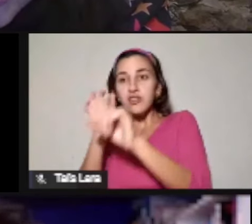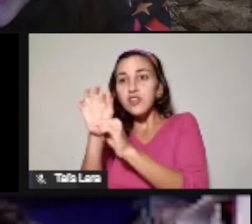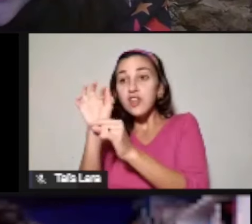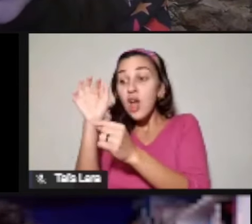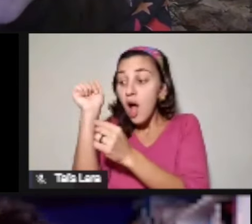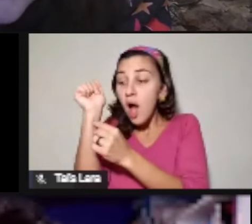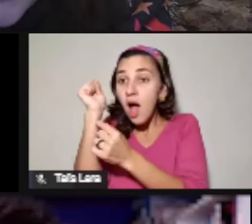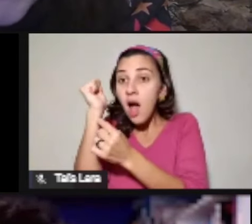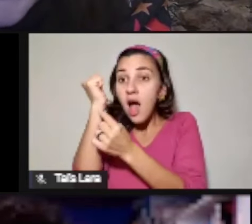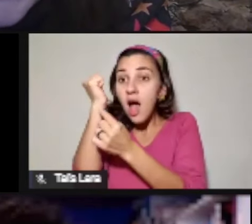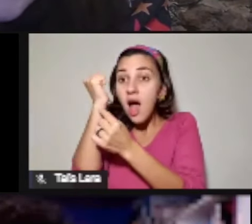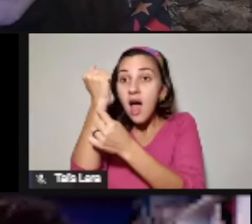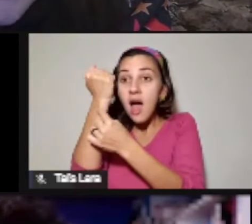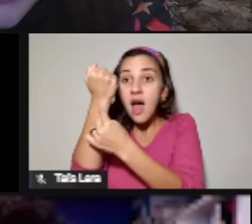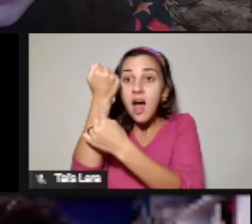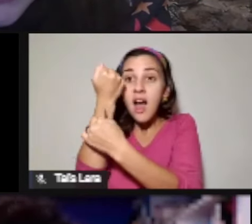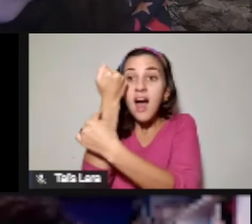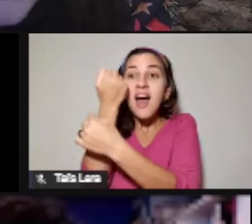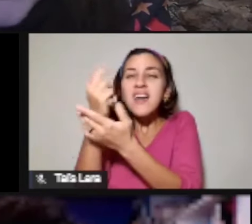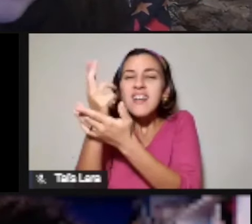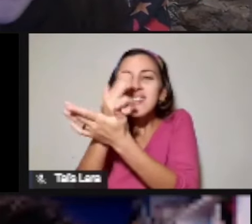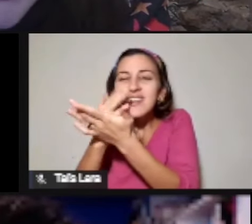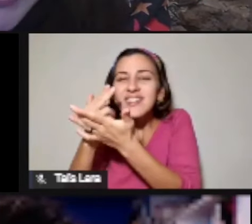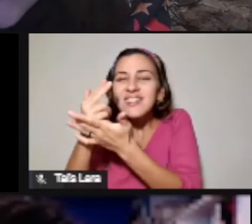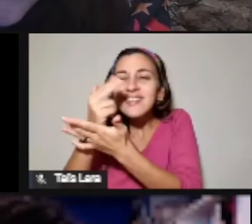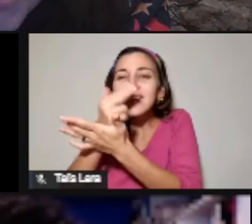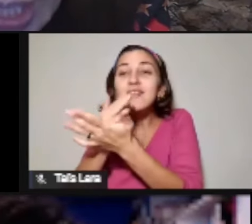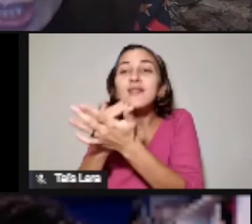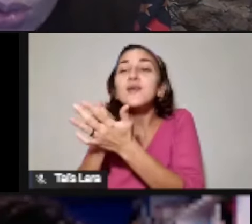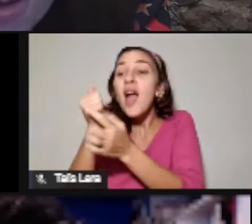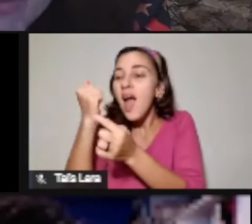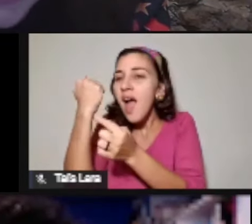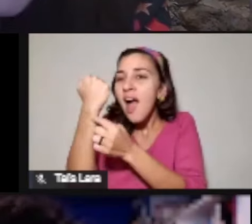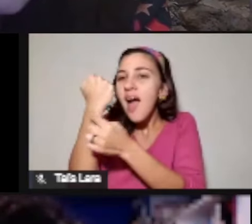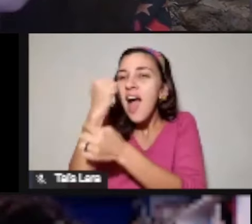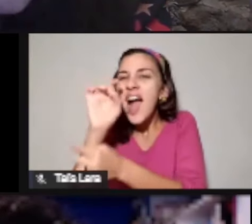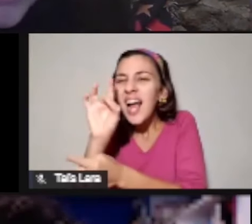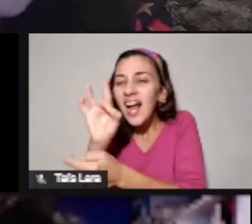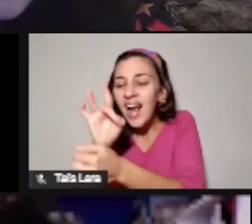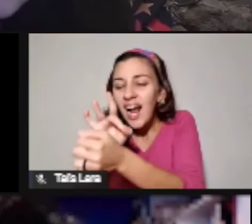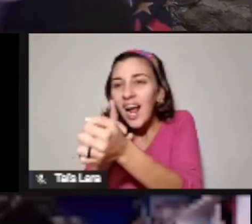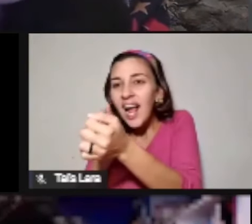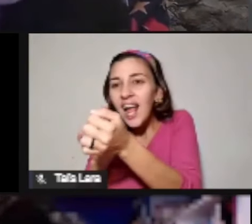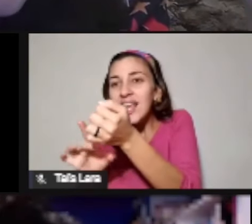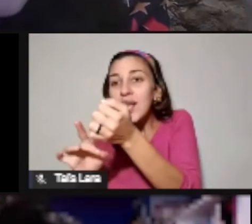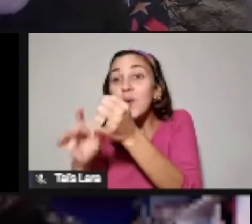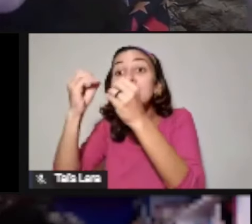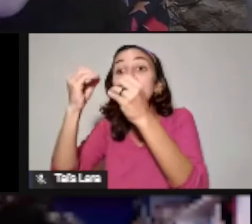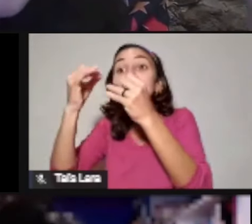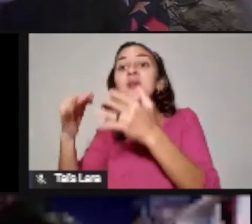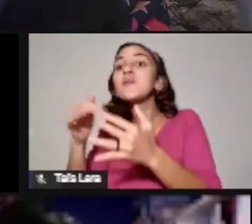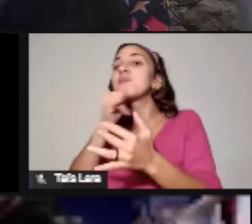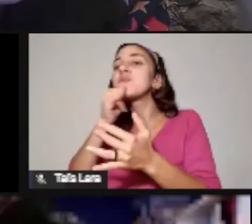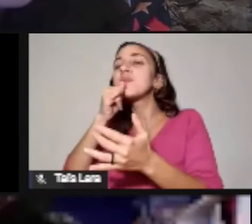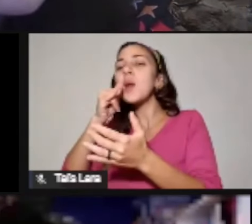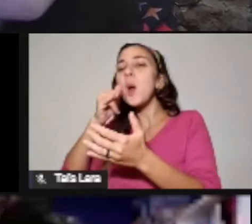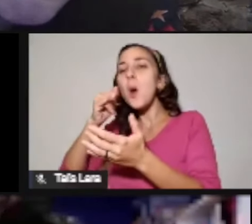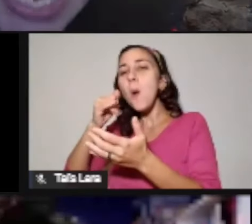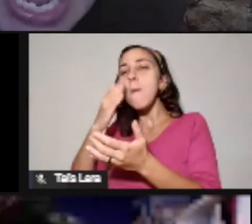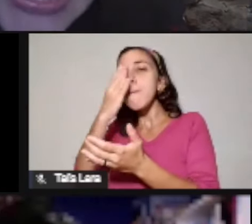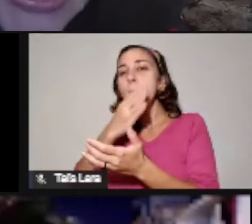ó. Estou mostrando aqui um símbolo que é um bolinho com uma vela, um bolo de comer, como se fosse um bolo de aniversário, para a